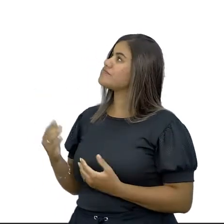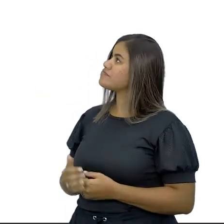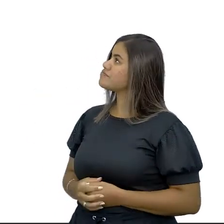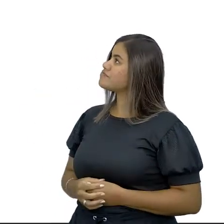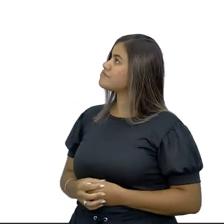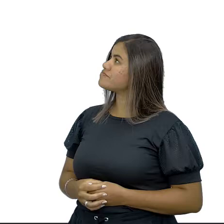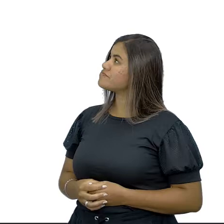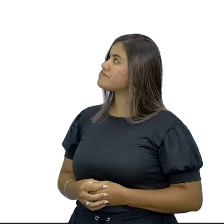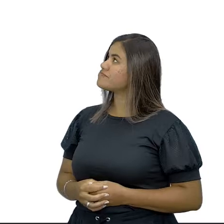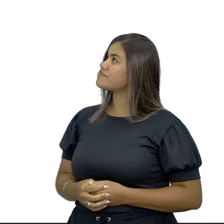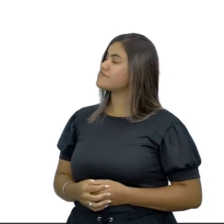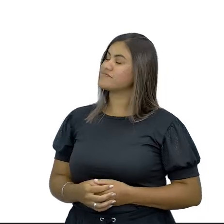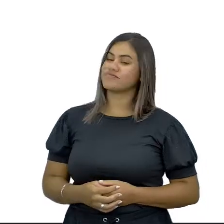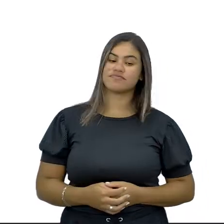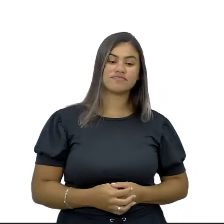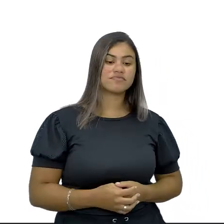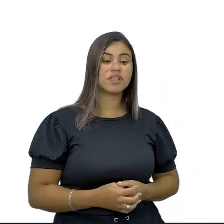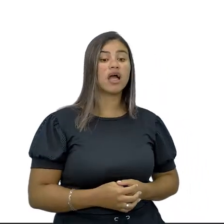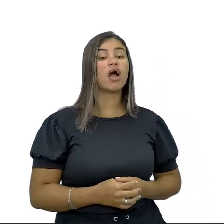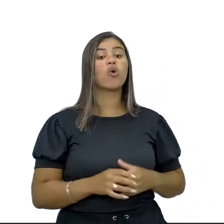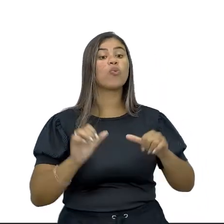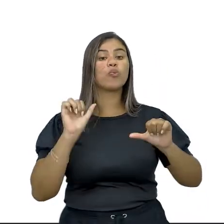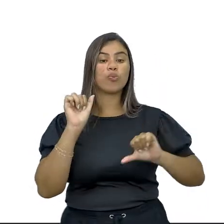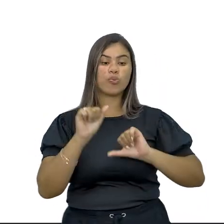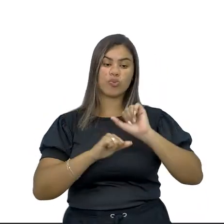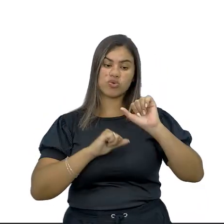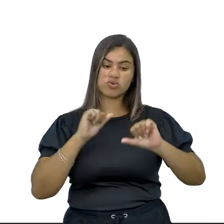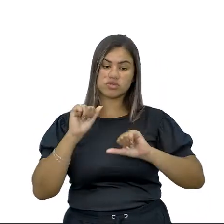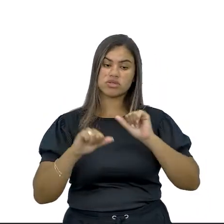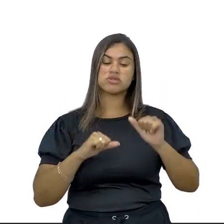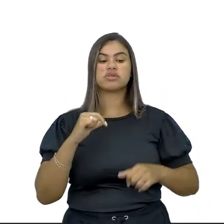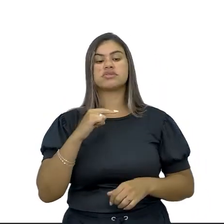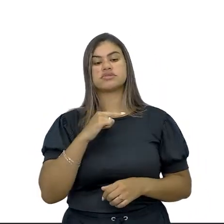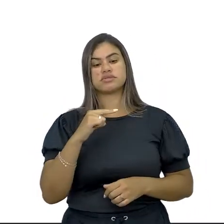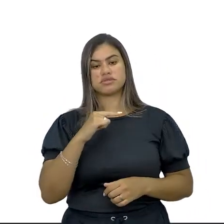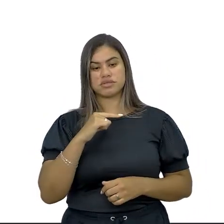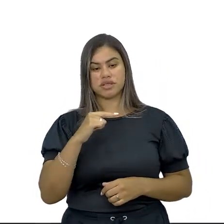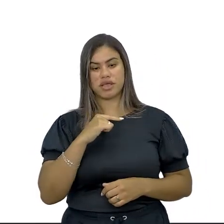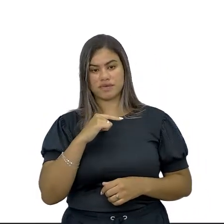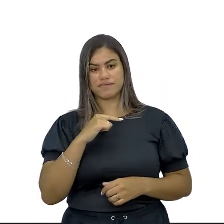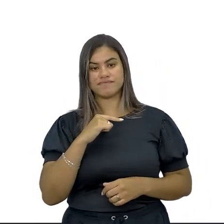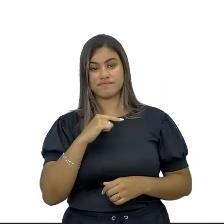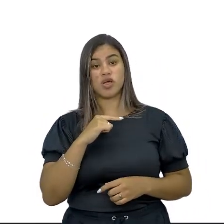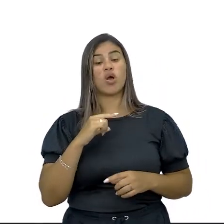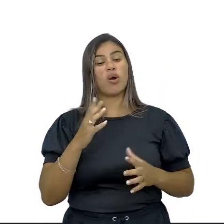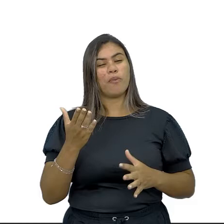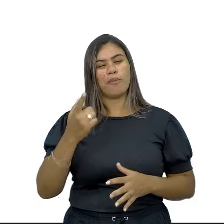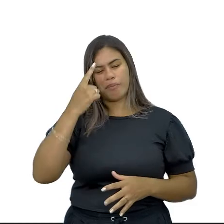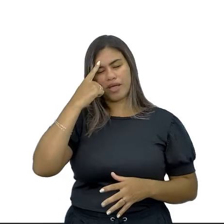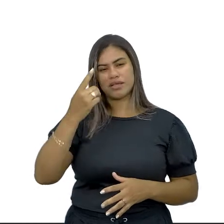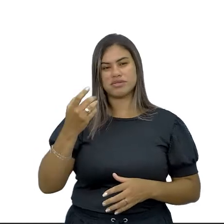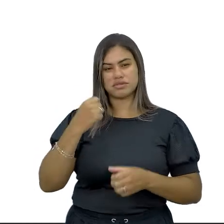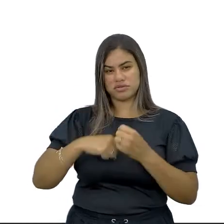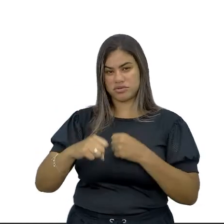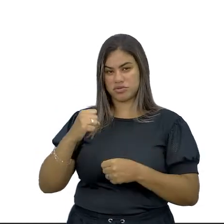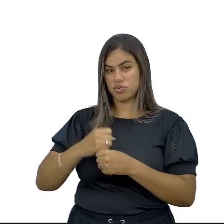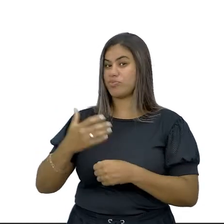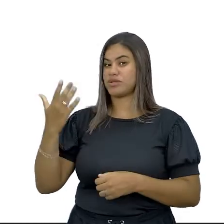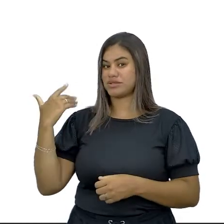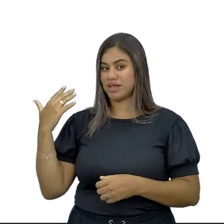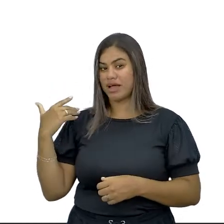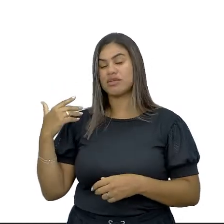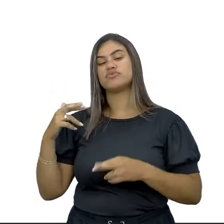as formações elas sofreram algumas modificações se comparada às estruturas do ano passado, não é